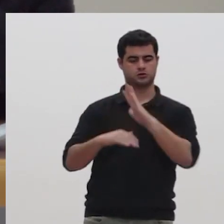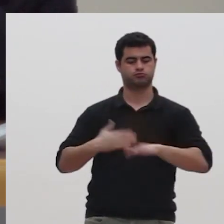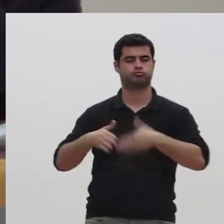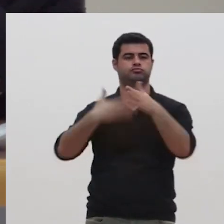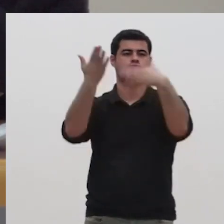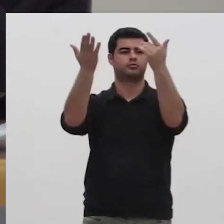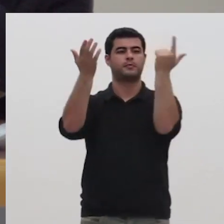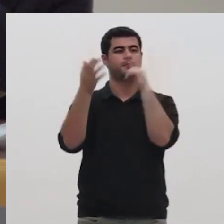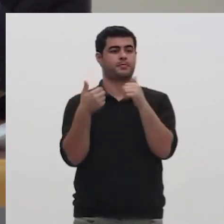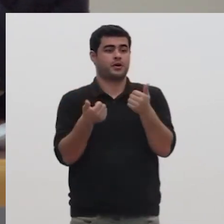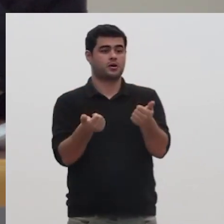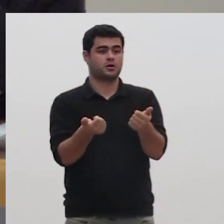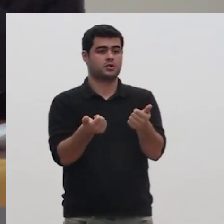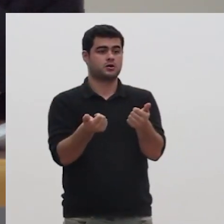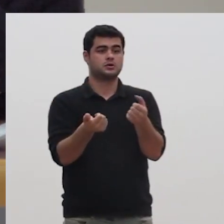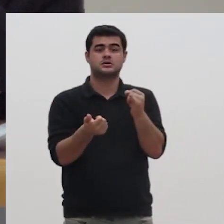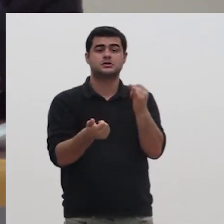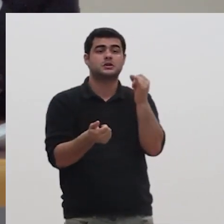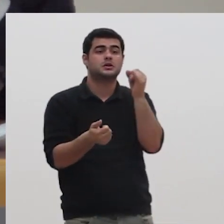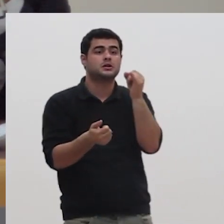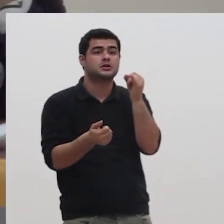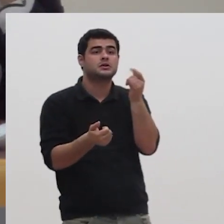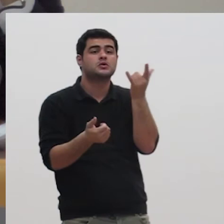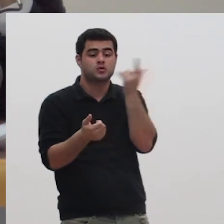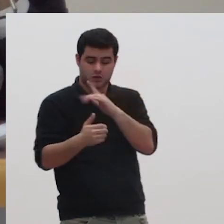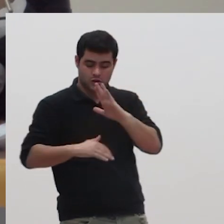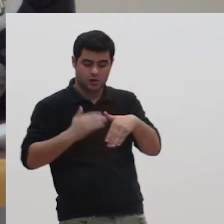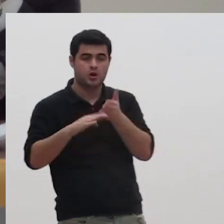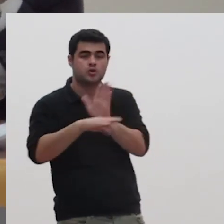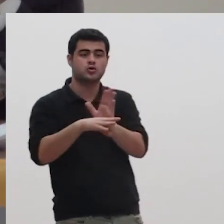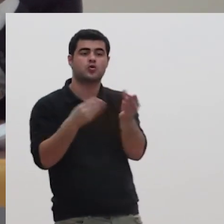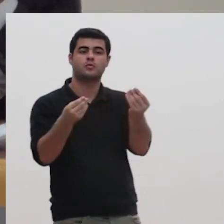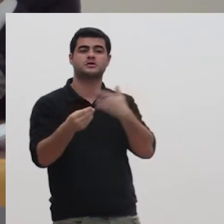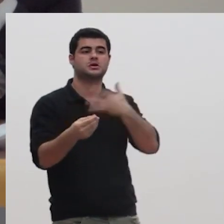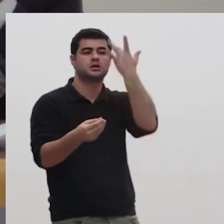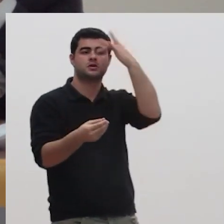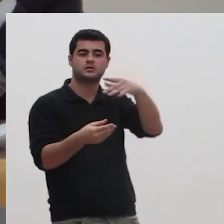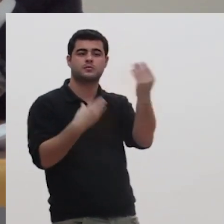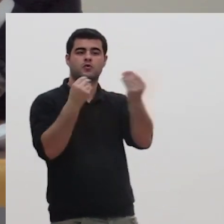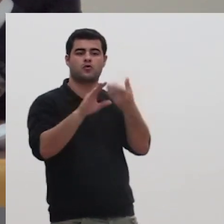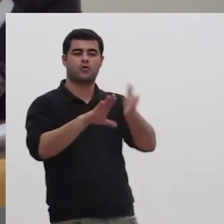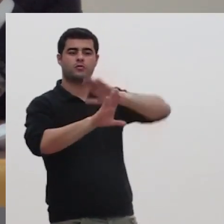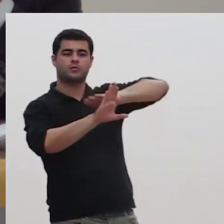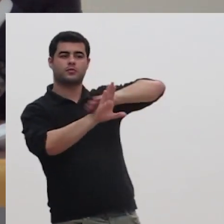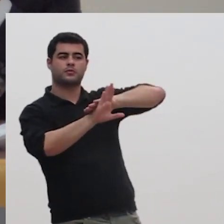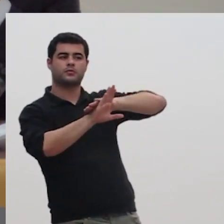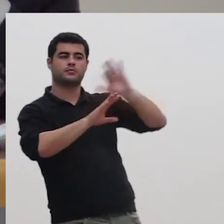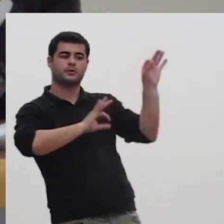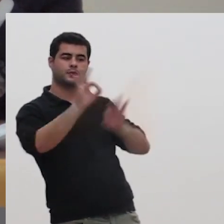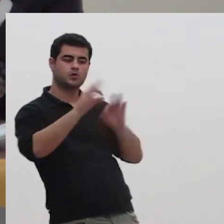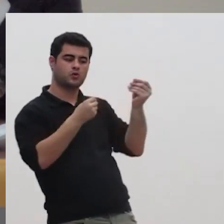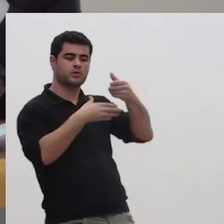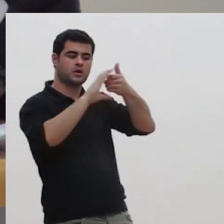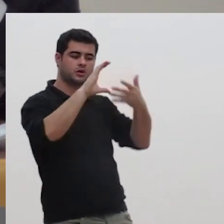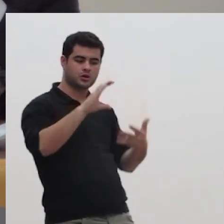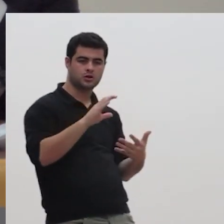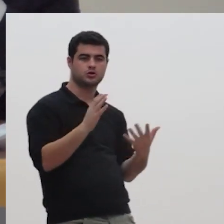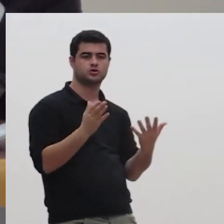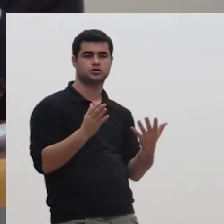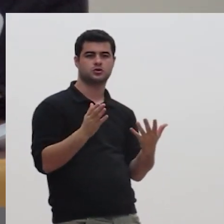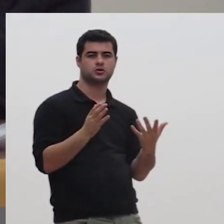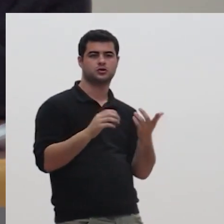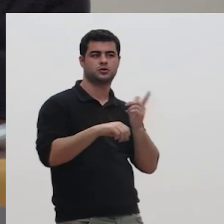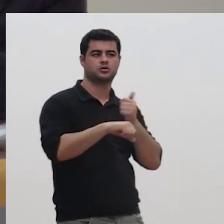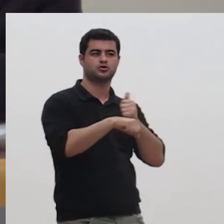a gestão, se a gente não tem nem a menor ideia de como que os projetos chegam, qual que é a prioridade do projeto e qual a característica desses projetos? Precisamos de